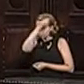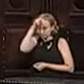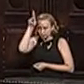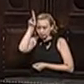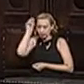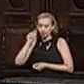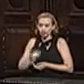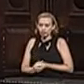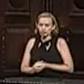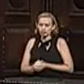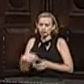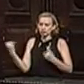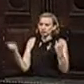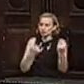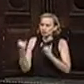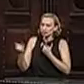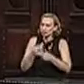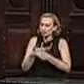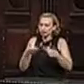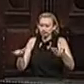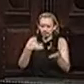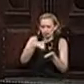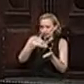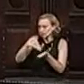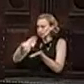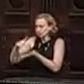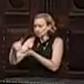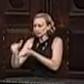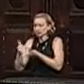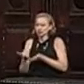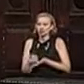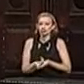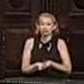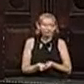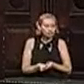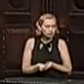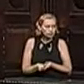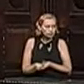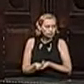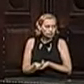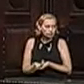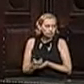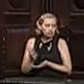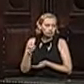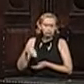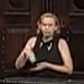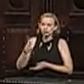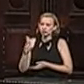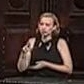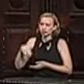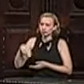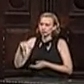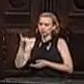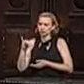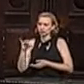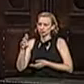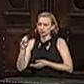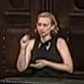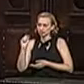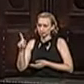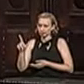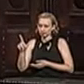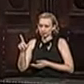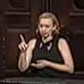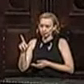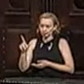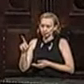Informações de diversas secretarias, da Controladoria Geral do Município, da própria Secretaria Municipal de Fazenda, indicam que o